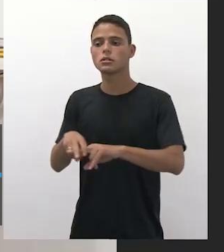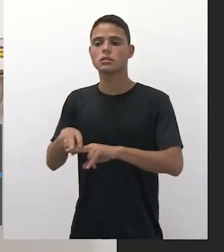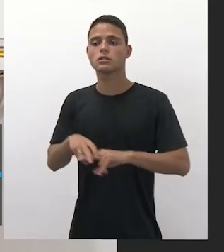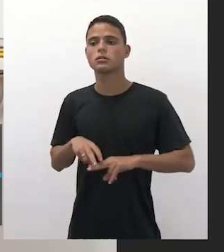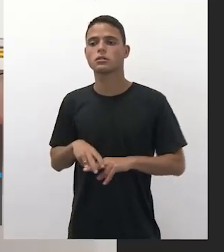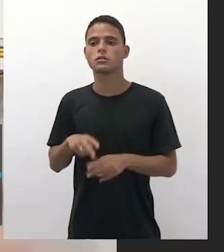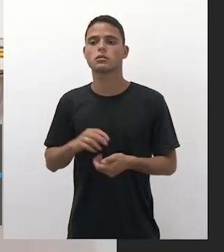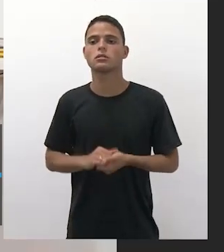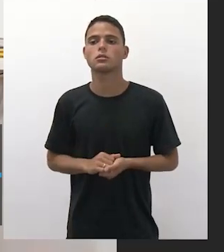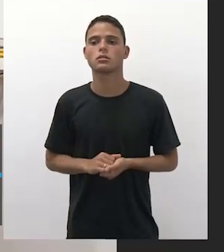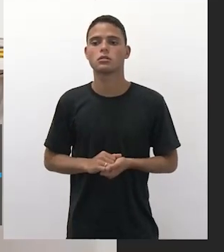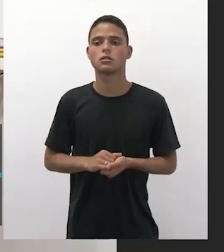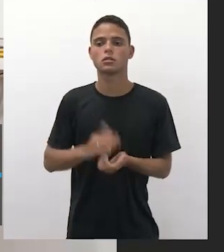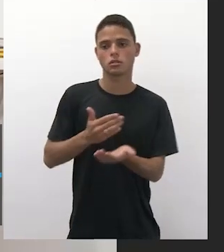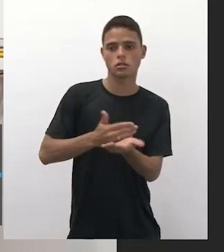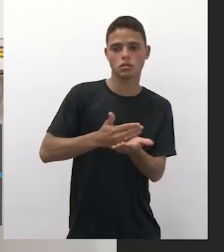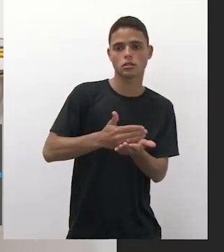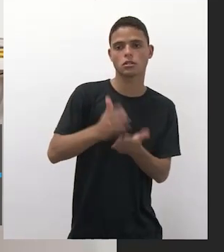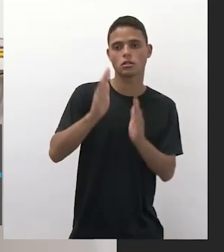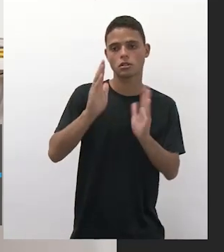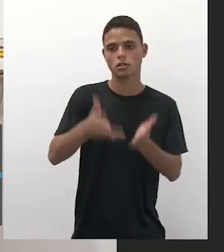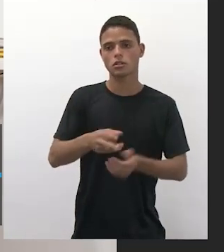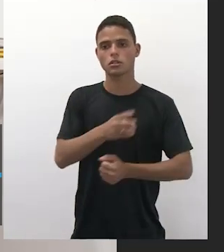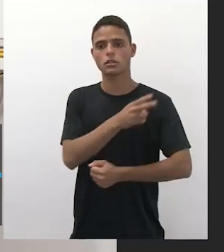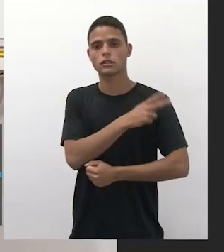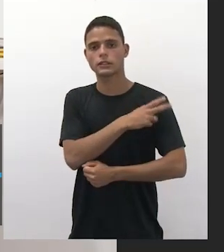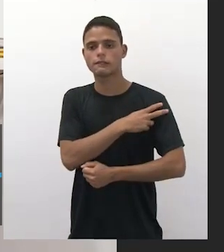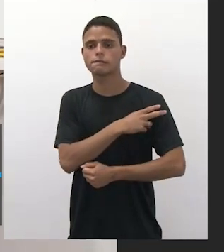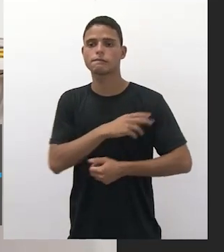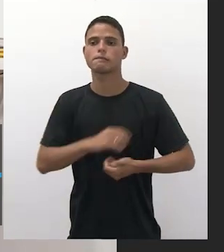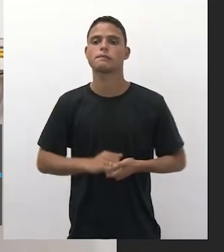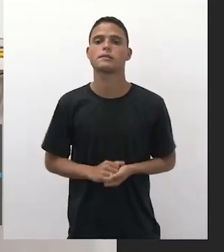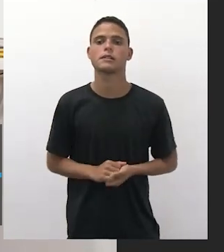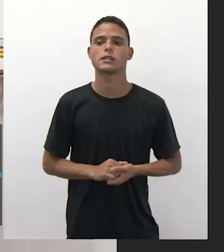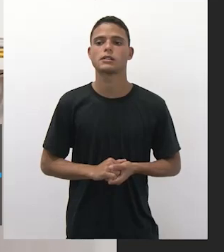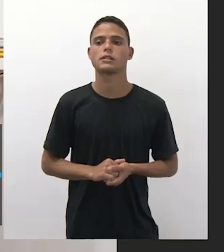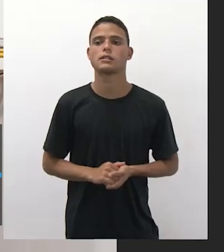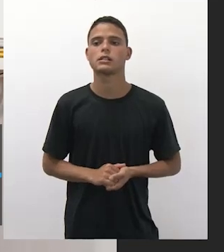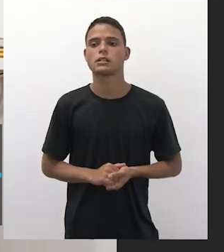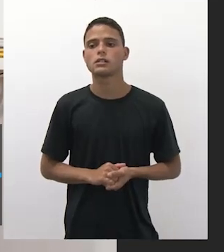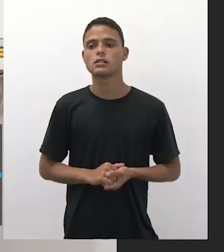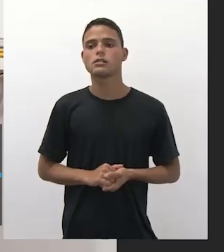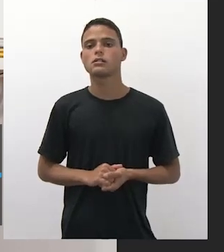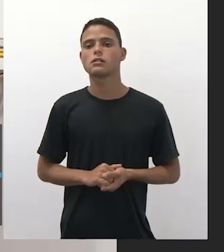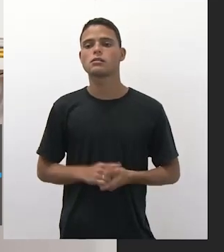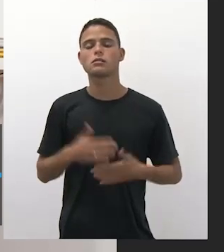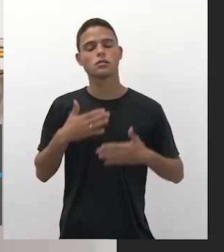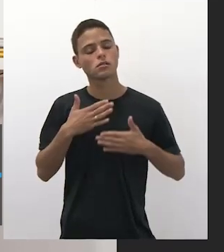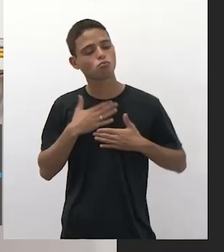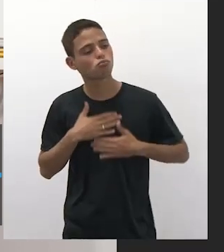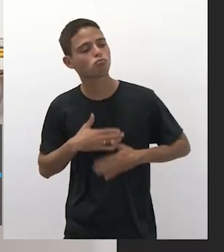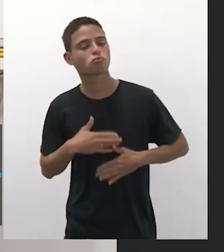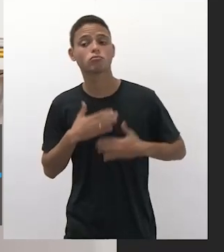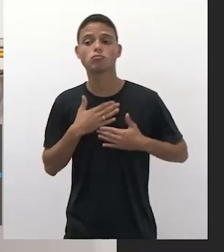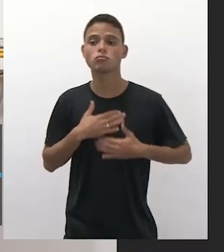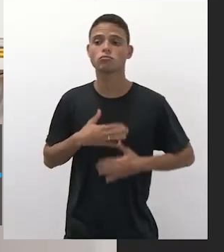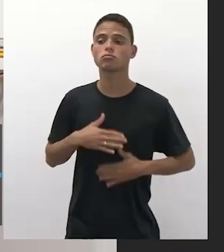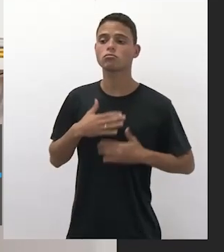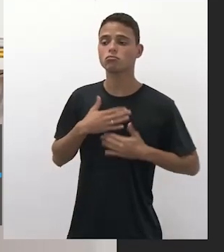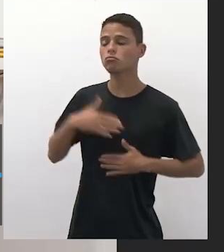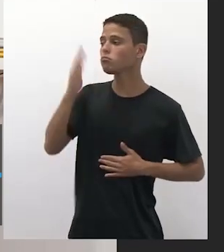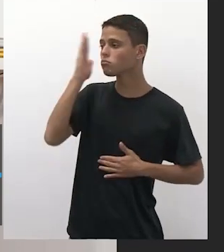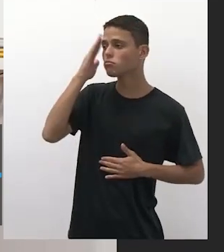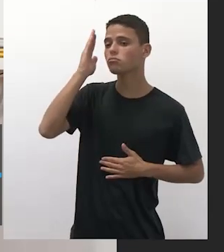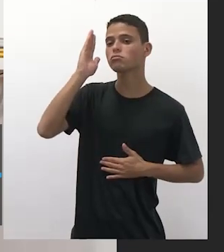E já começava com o segundo ano, porque o primeiro não tinha sido avaliado ainda. E eu bem tranquila, né, falei assim, não, eu sei,